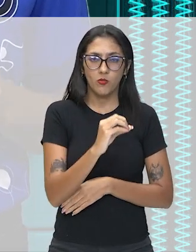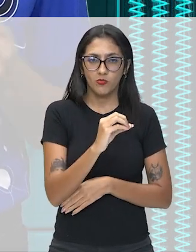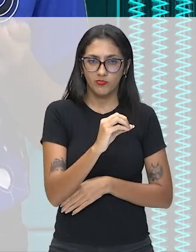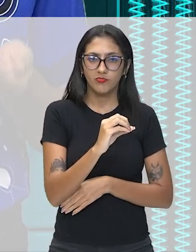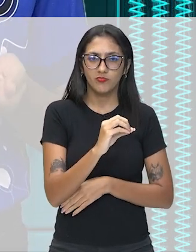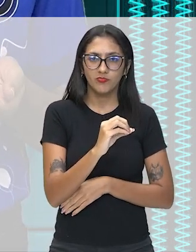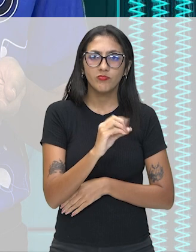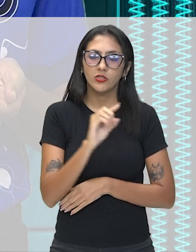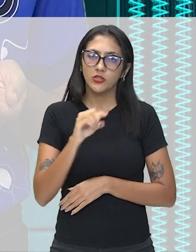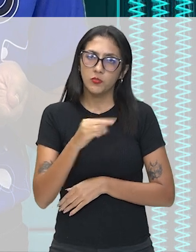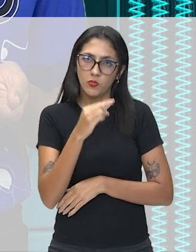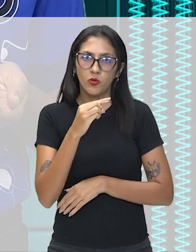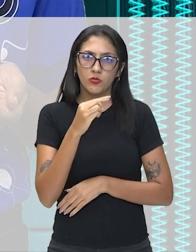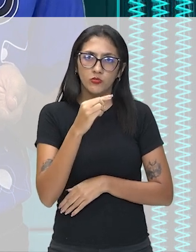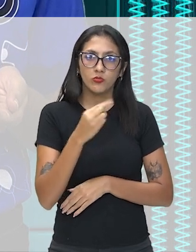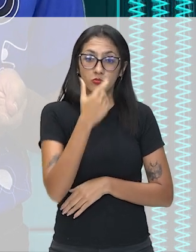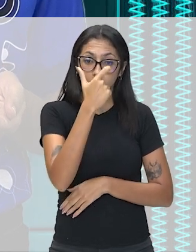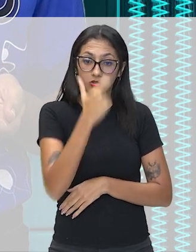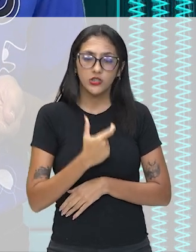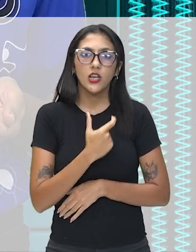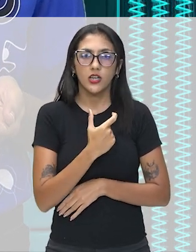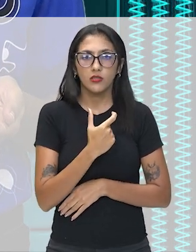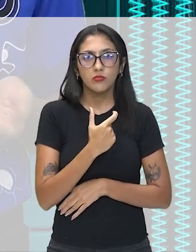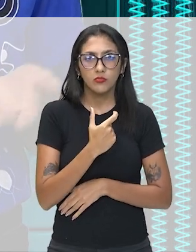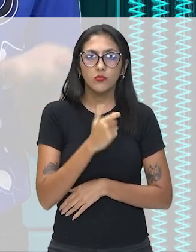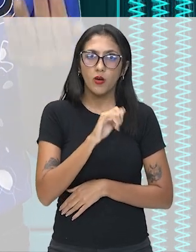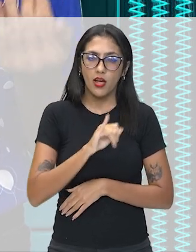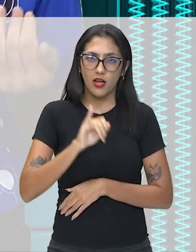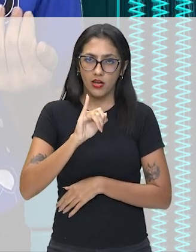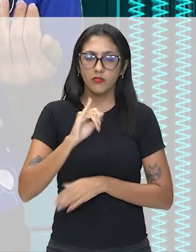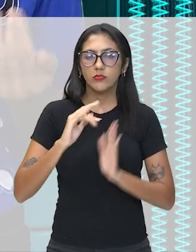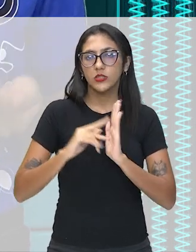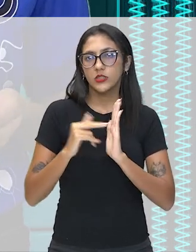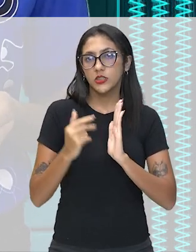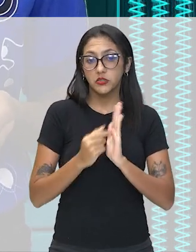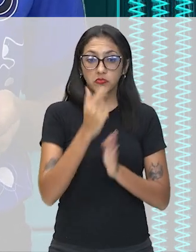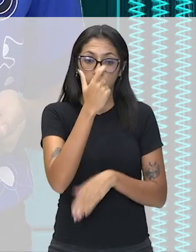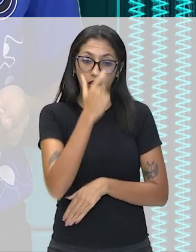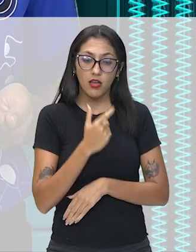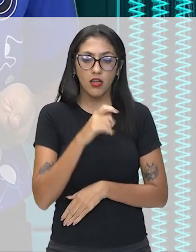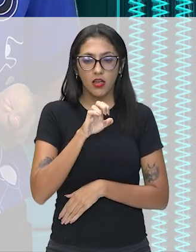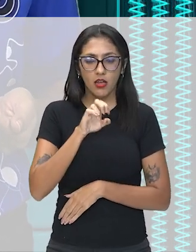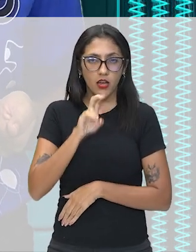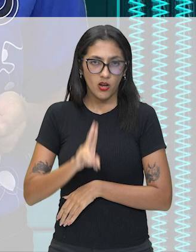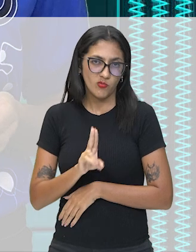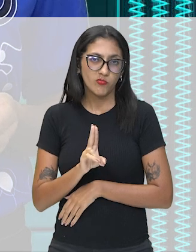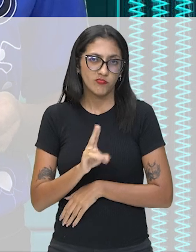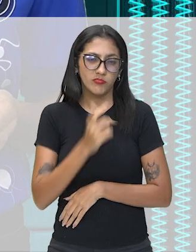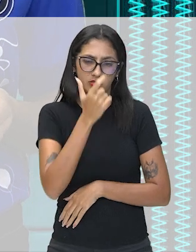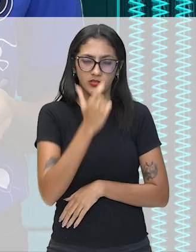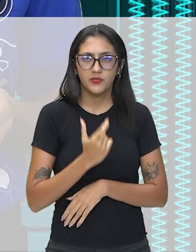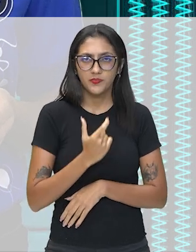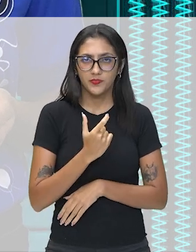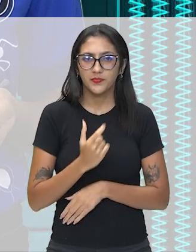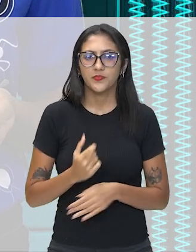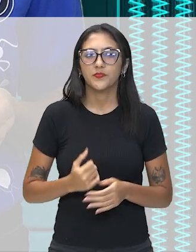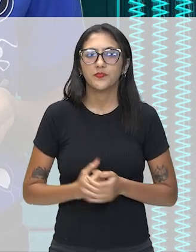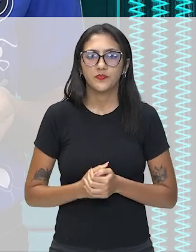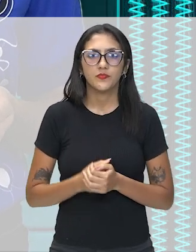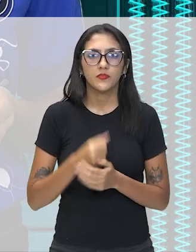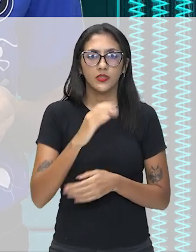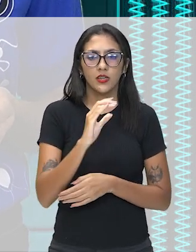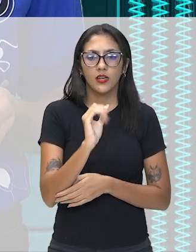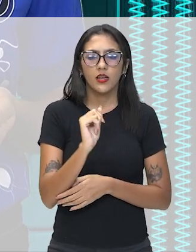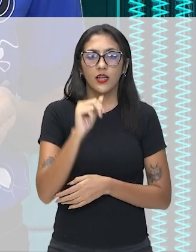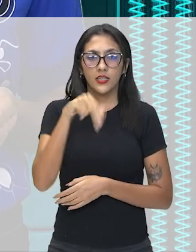Em seguida, o sujeito, né? No caso aí, a resposta seria o I, que é eu. Você está perguntando direto para mim, não é? E no final aqui muda